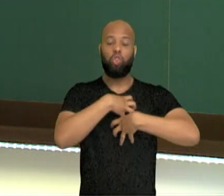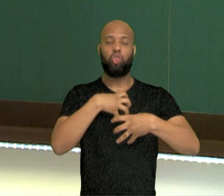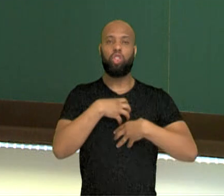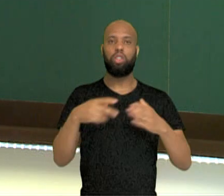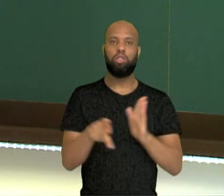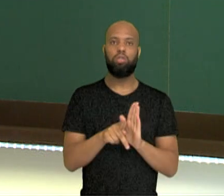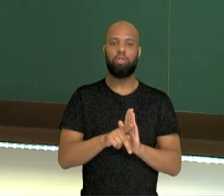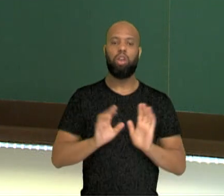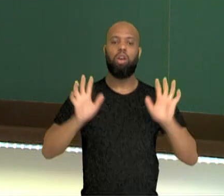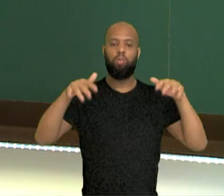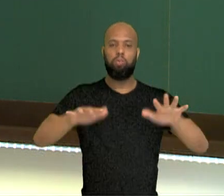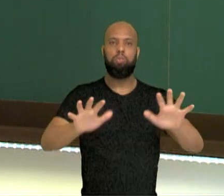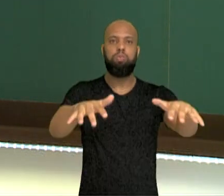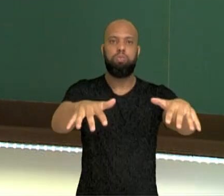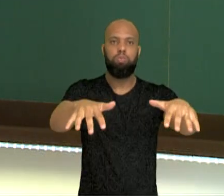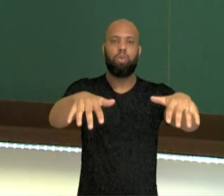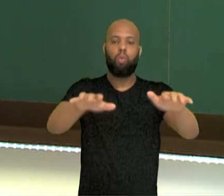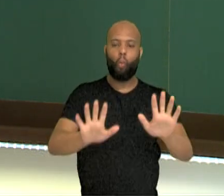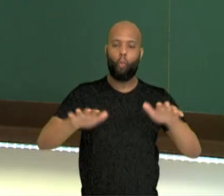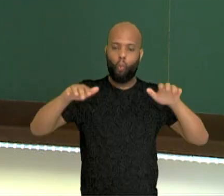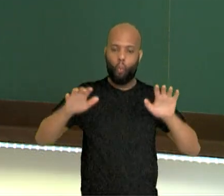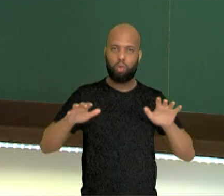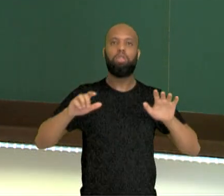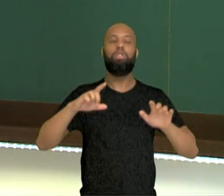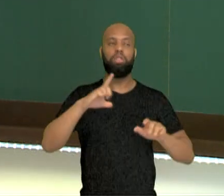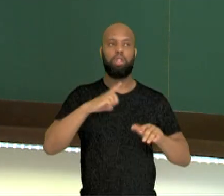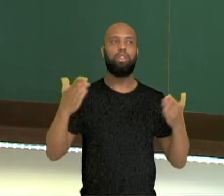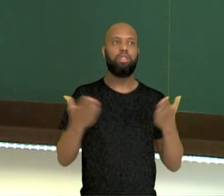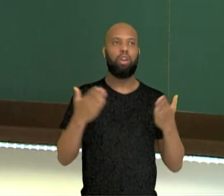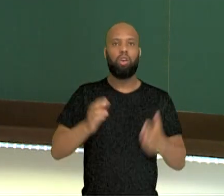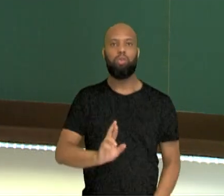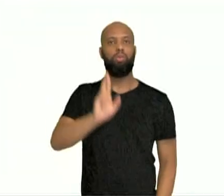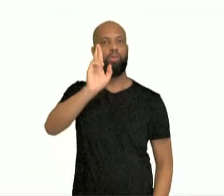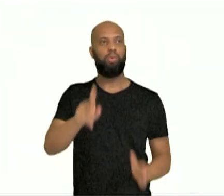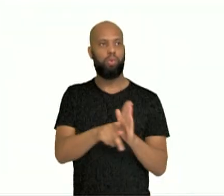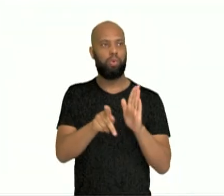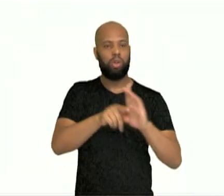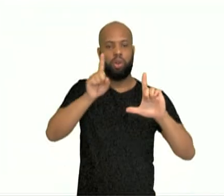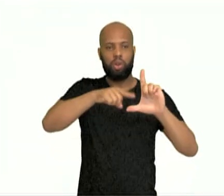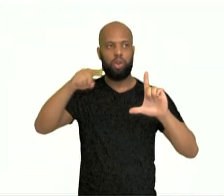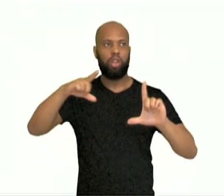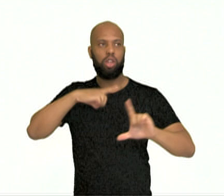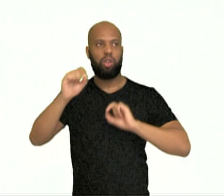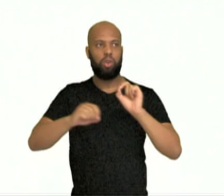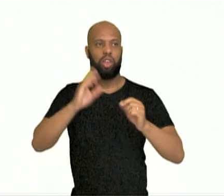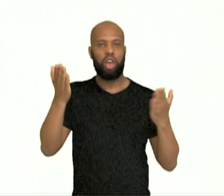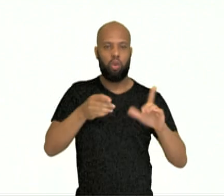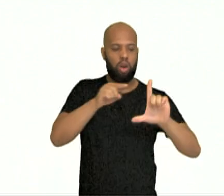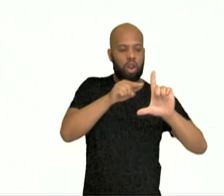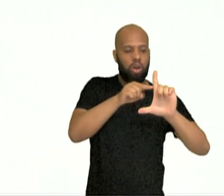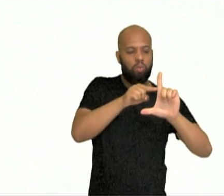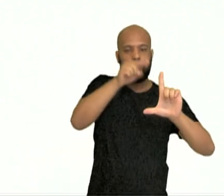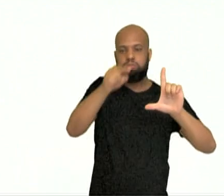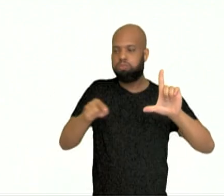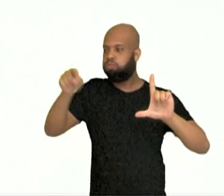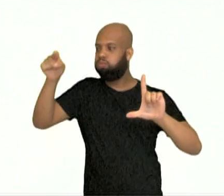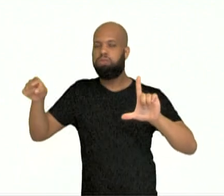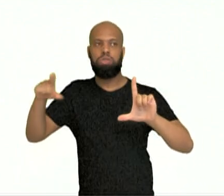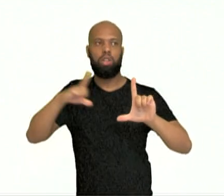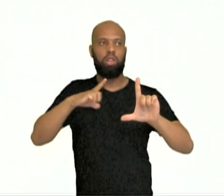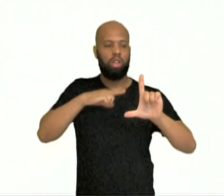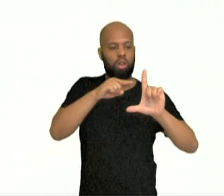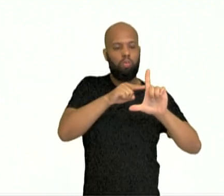marés, maré baixa, maré alta. E olha aqui a representação do gráfico, né? Nós temos aqui uma senoide que